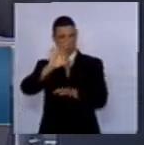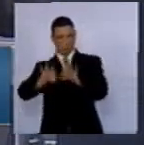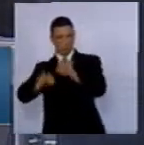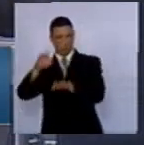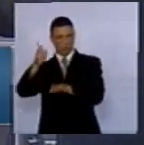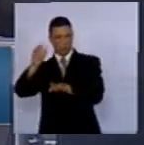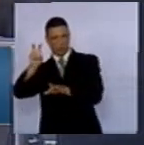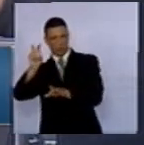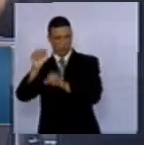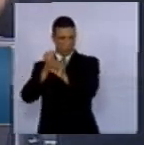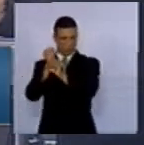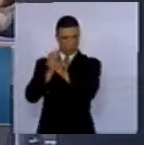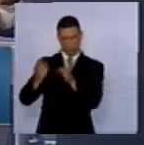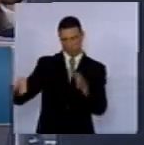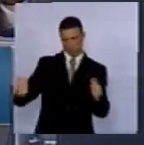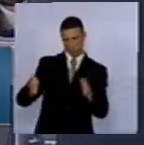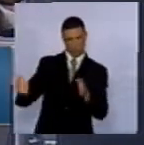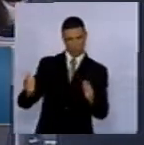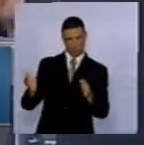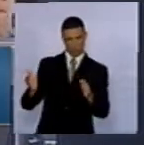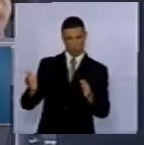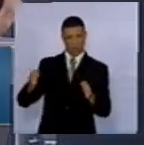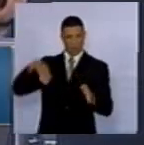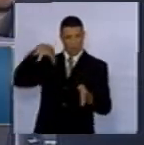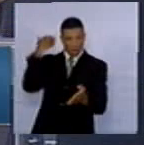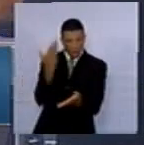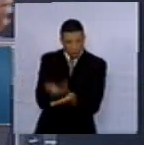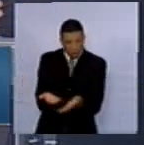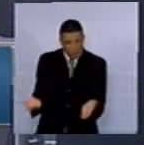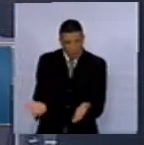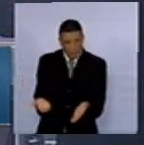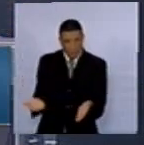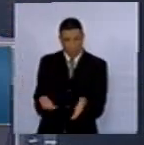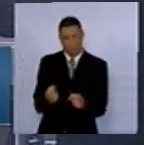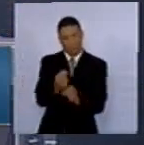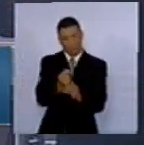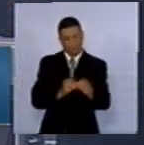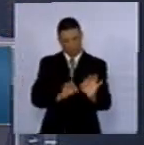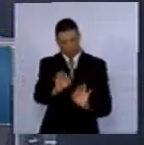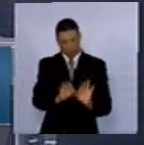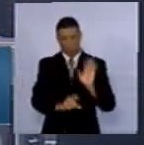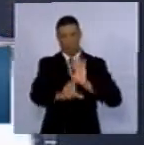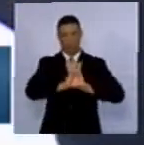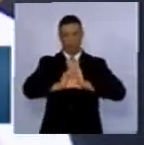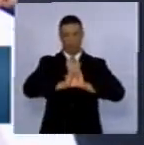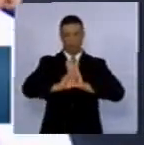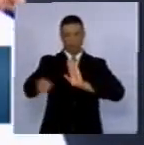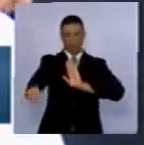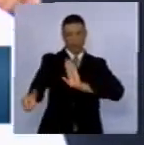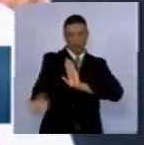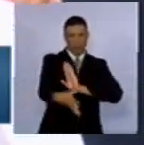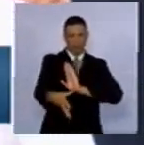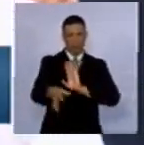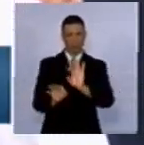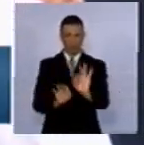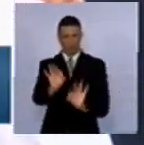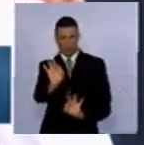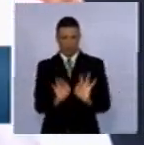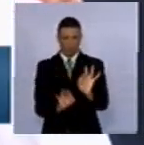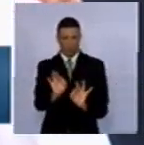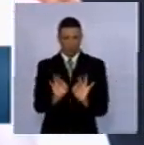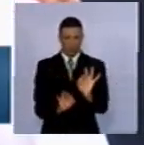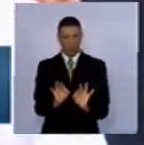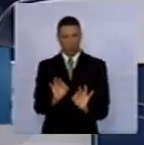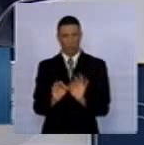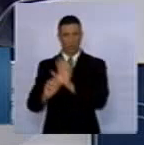uma mudança regulatória em todo mundo regulações dos anos 20 começaram a ser superadas começaram